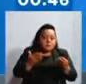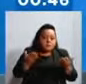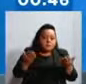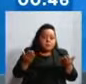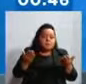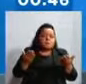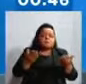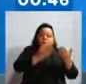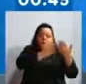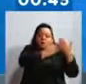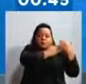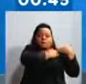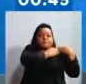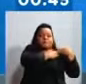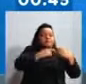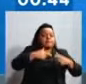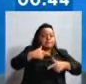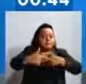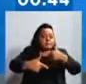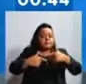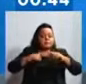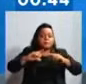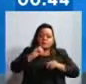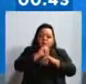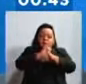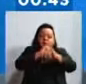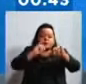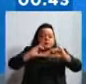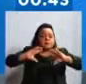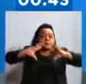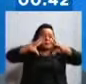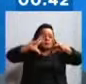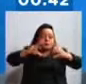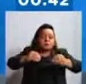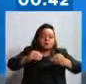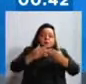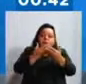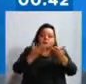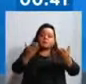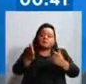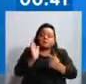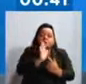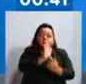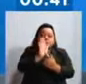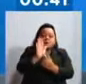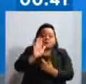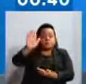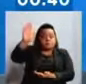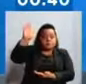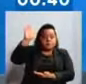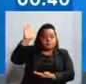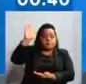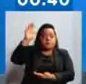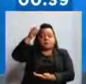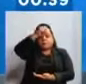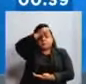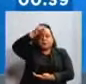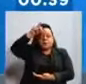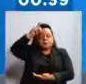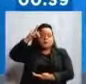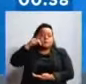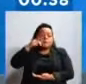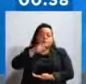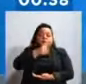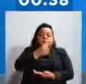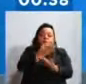atenção. Quero dizer a todos que eu me apresento como candidato a prefeito Porto Velho como uma